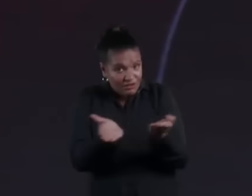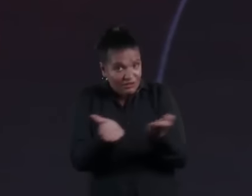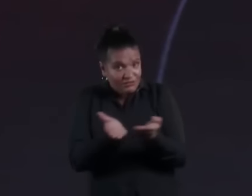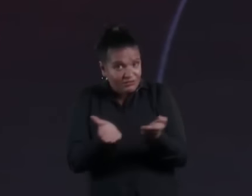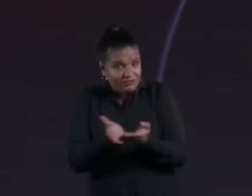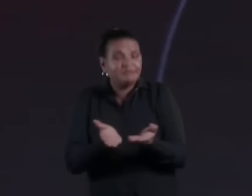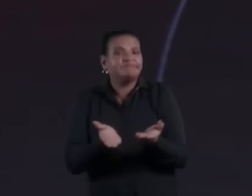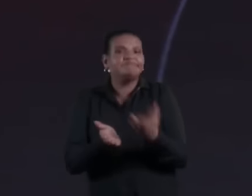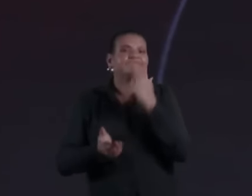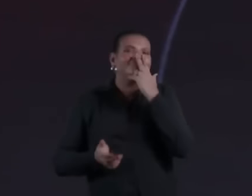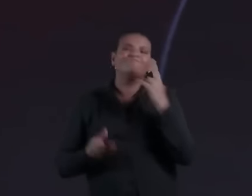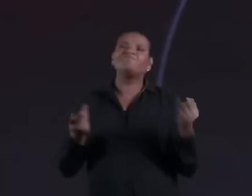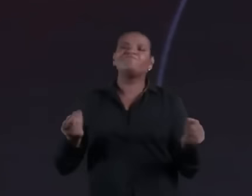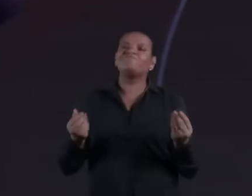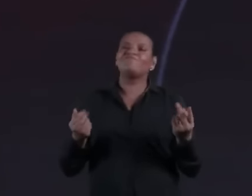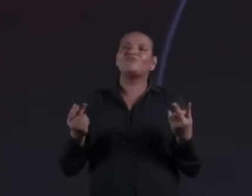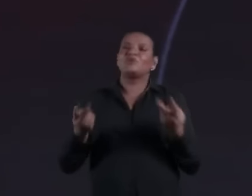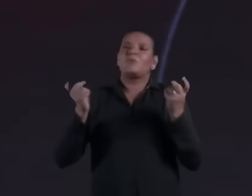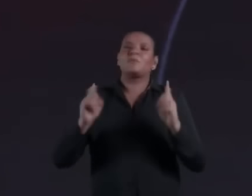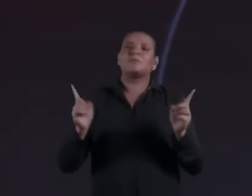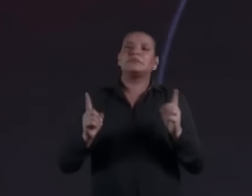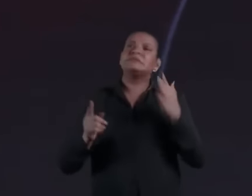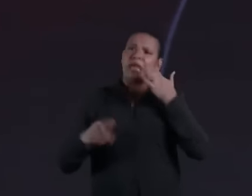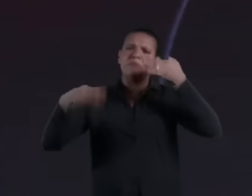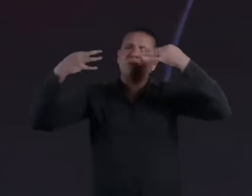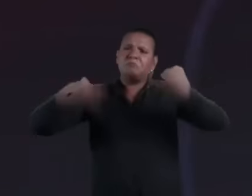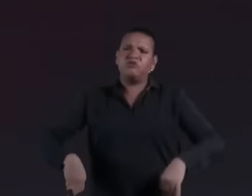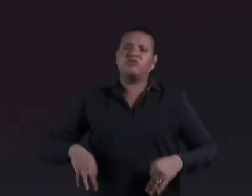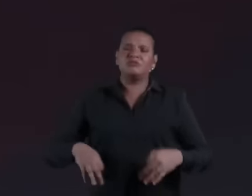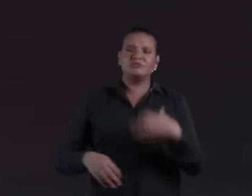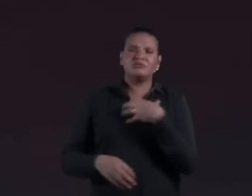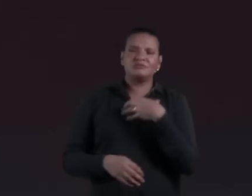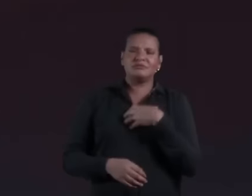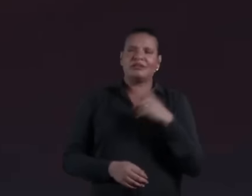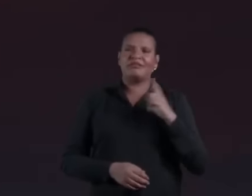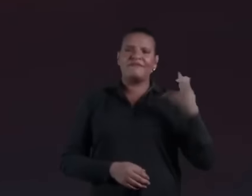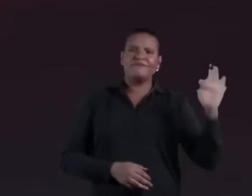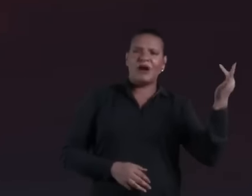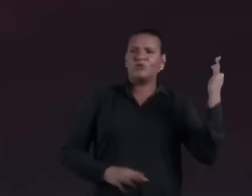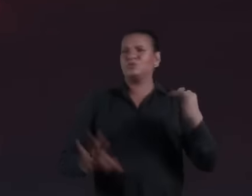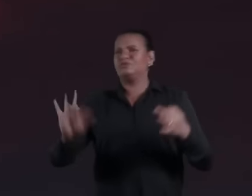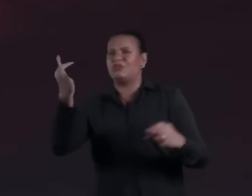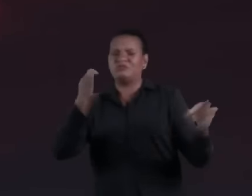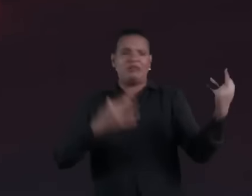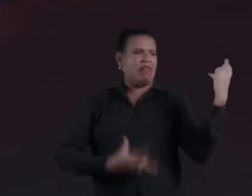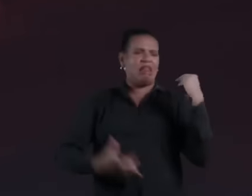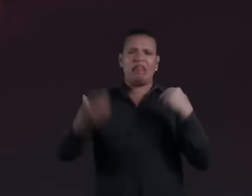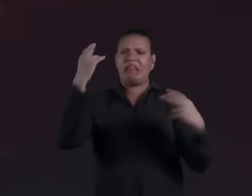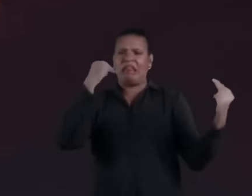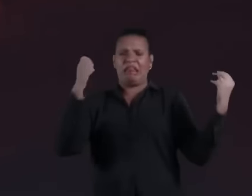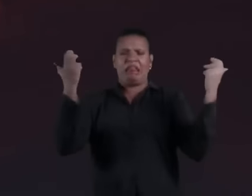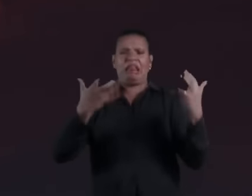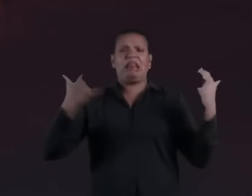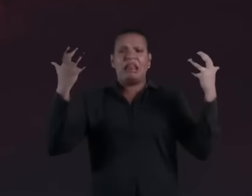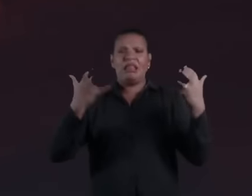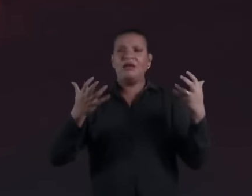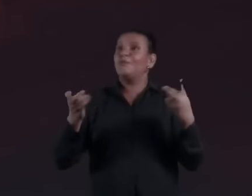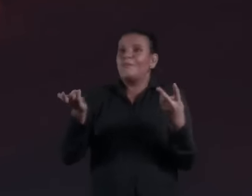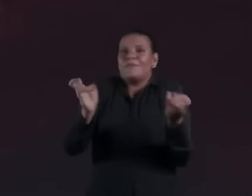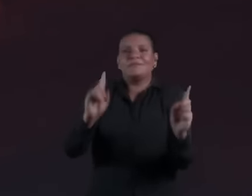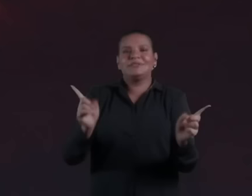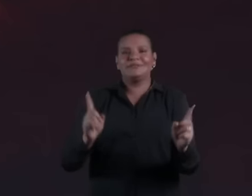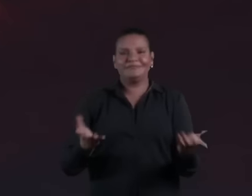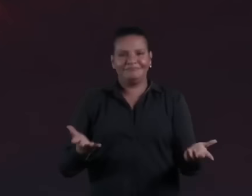incapazes de discernir os lobos Vorazes as falsas doutrinas que surgem no meio da